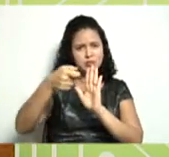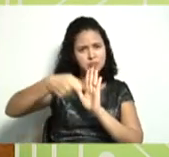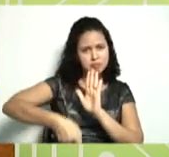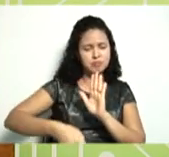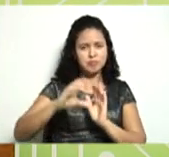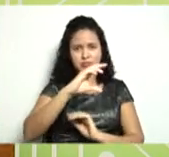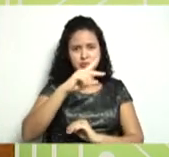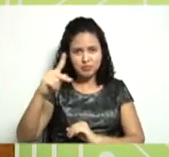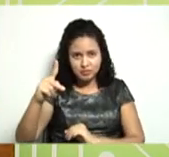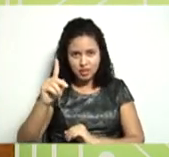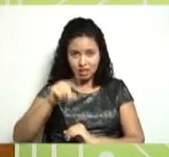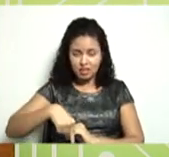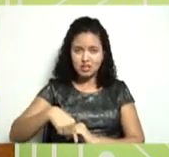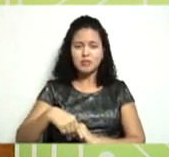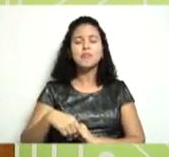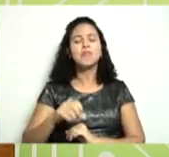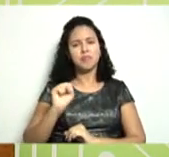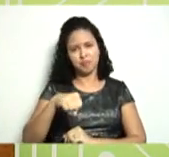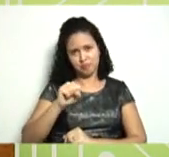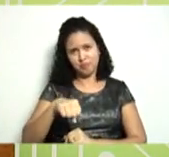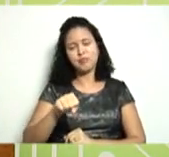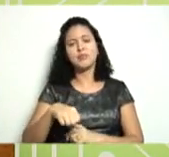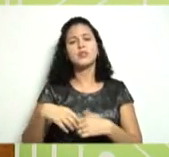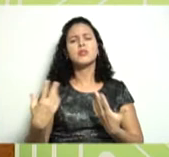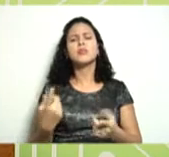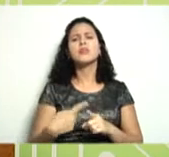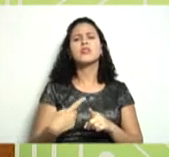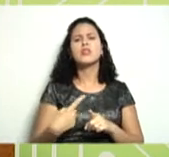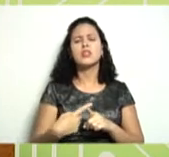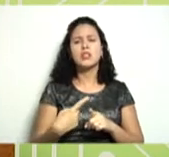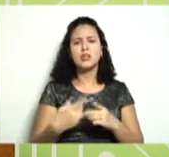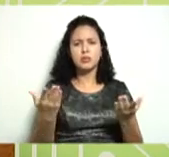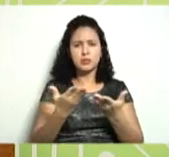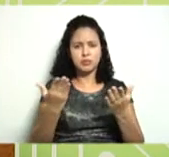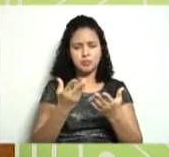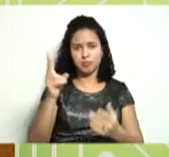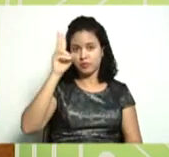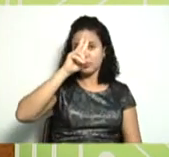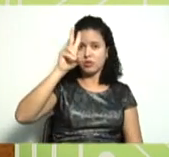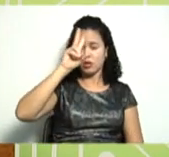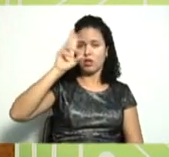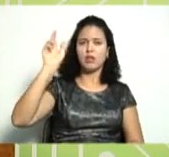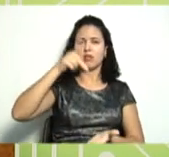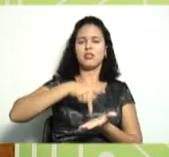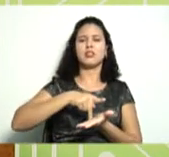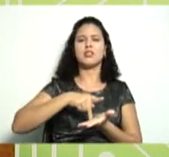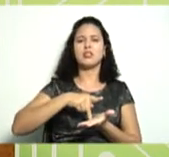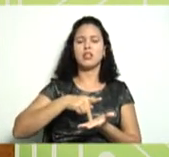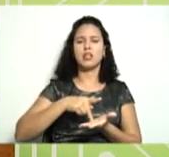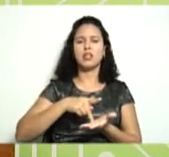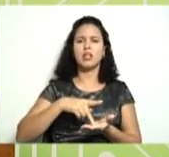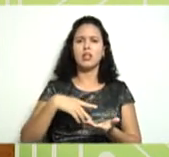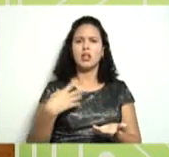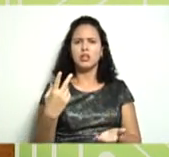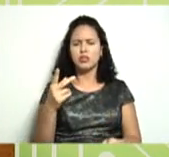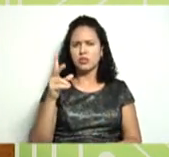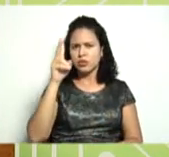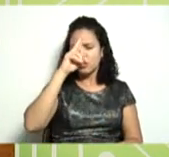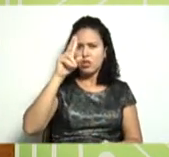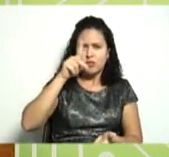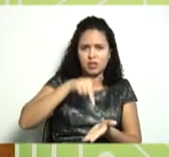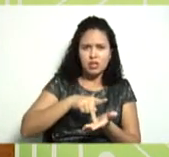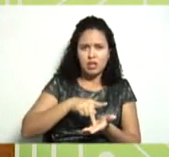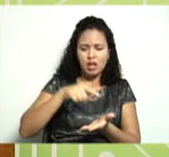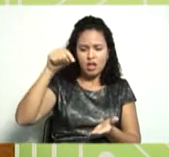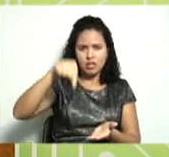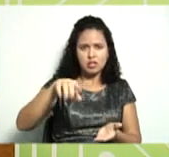das cooperativas? Isso mesmo. Sabe por que nós vamos tratar hoje de histórias reais? E não são histórias reais do nosso estado, não.